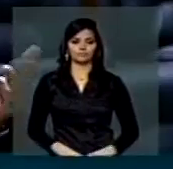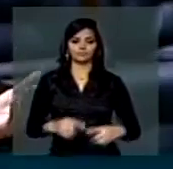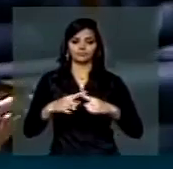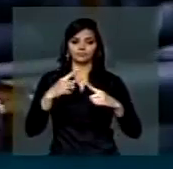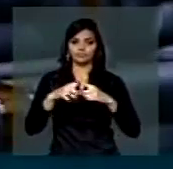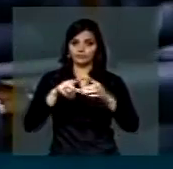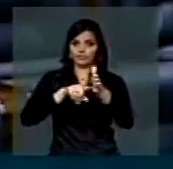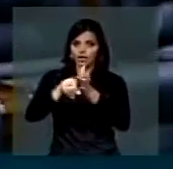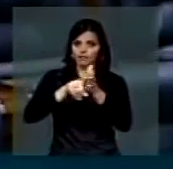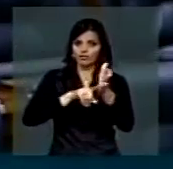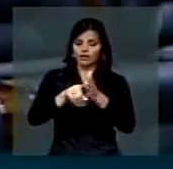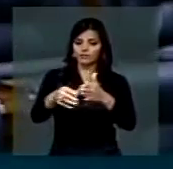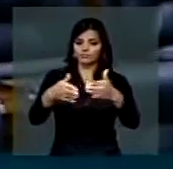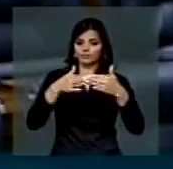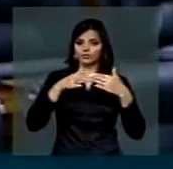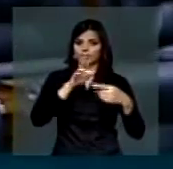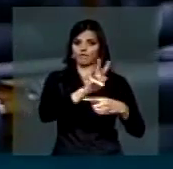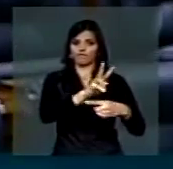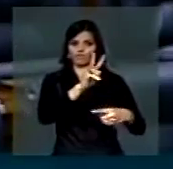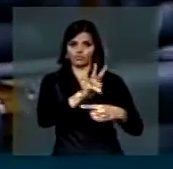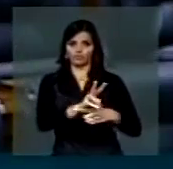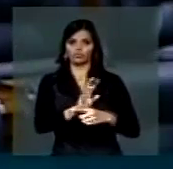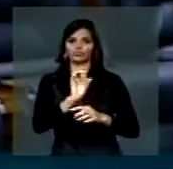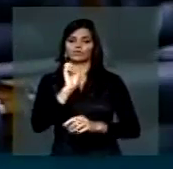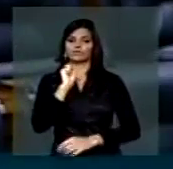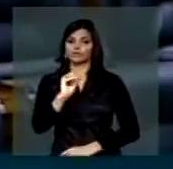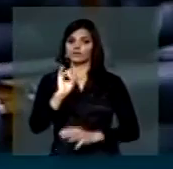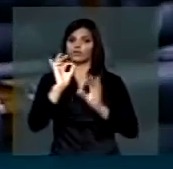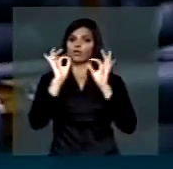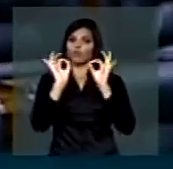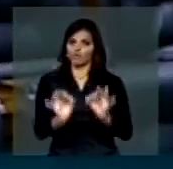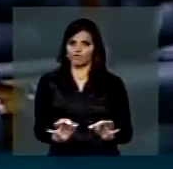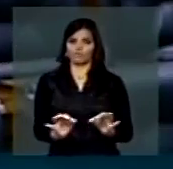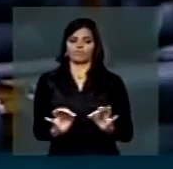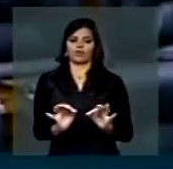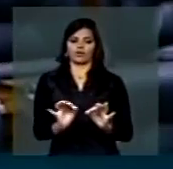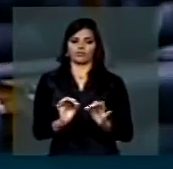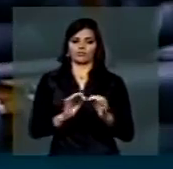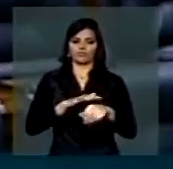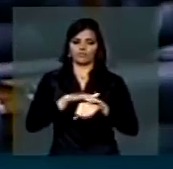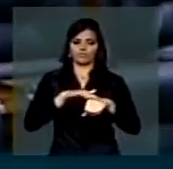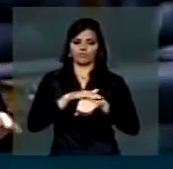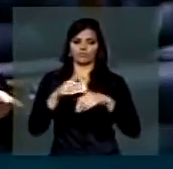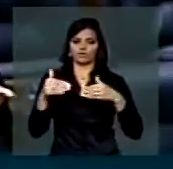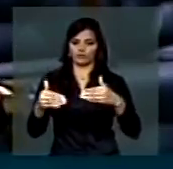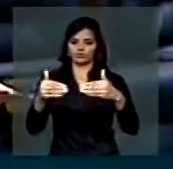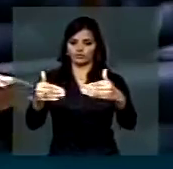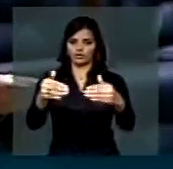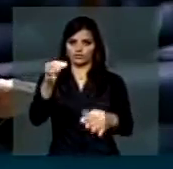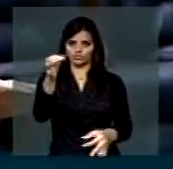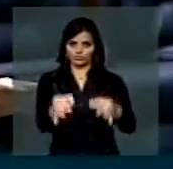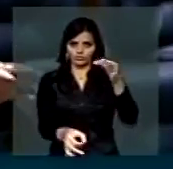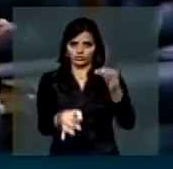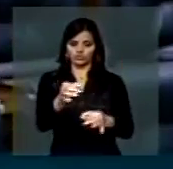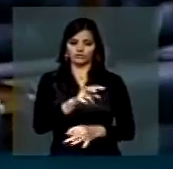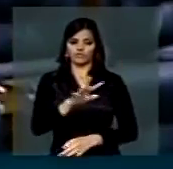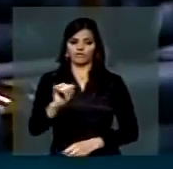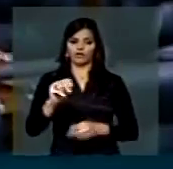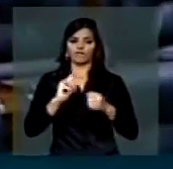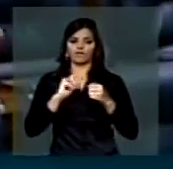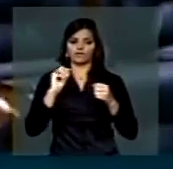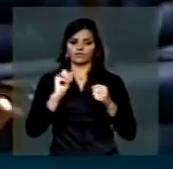quanto à análise do pedido de refúgio, se isso for confirmado, e eu falava há pouco com o Ministério da Justiça, ela será